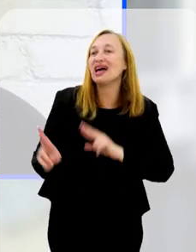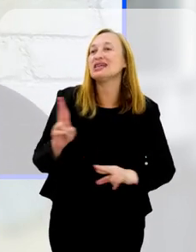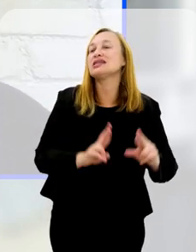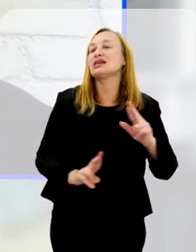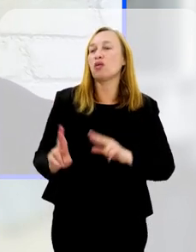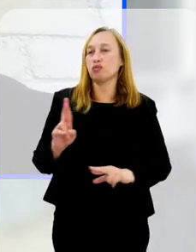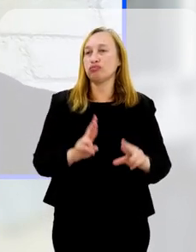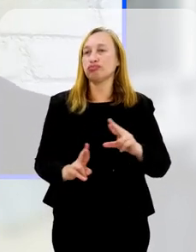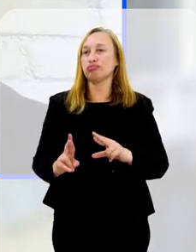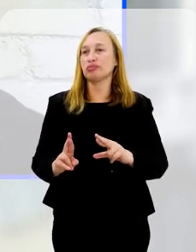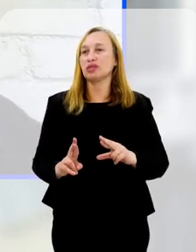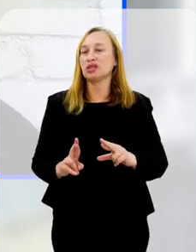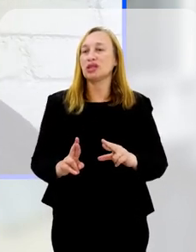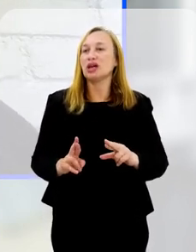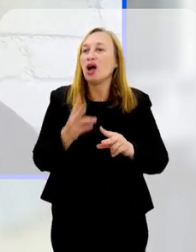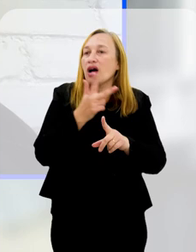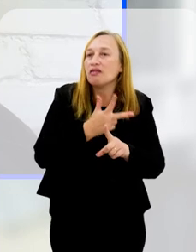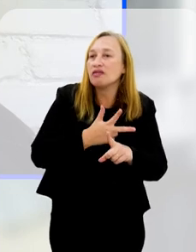empresas. Enfim,